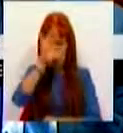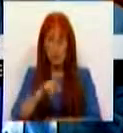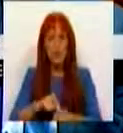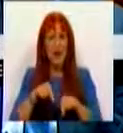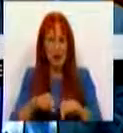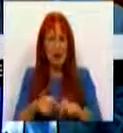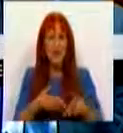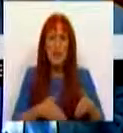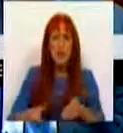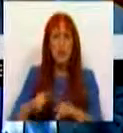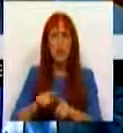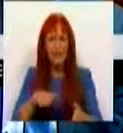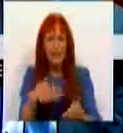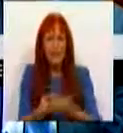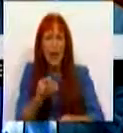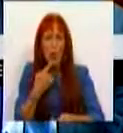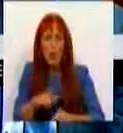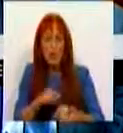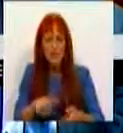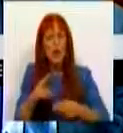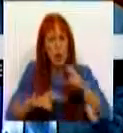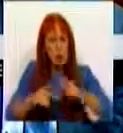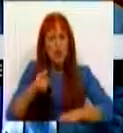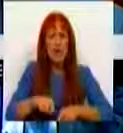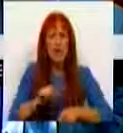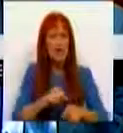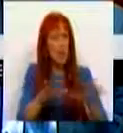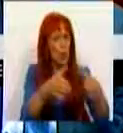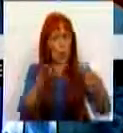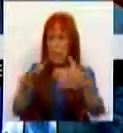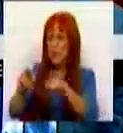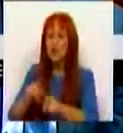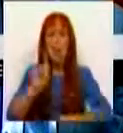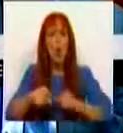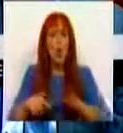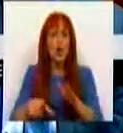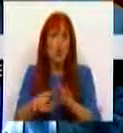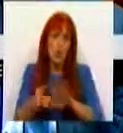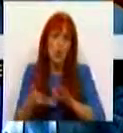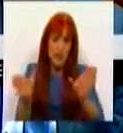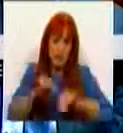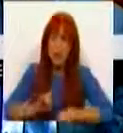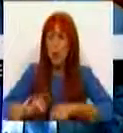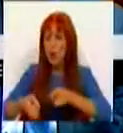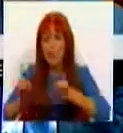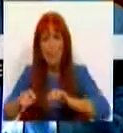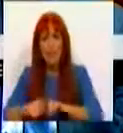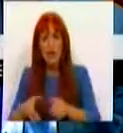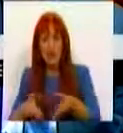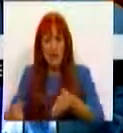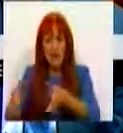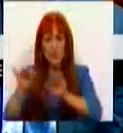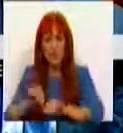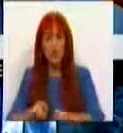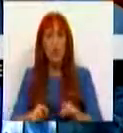que esta seja uma estratégia de reposição, de reconstrução daquelas comunidades, naquilo que é mais urgente, mas naquilo que é também mais